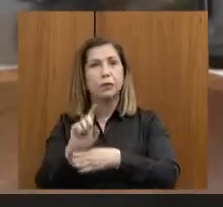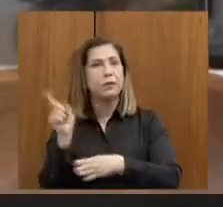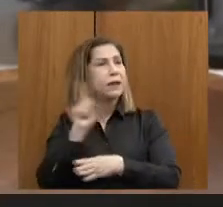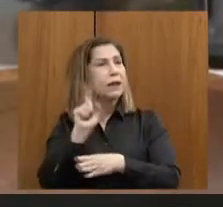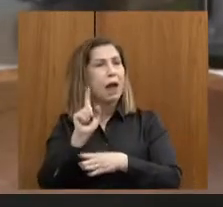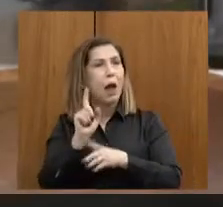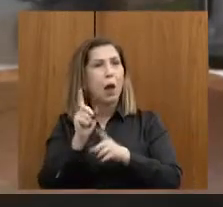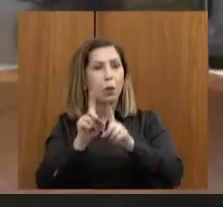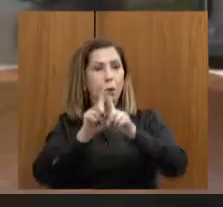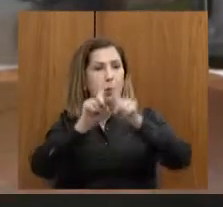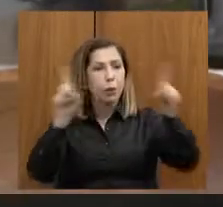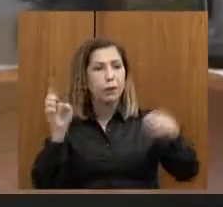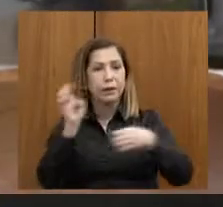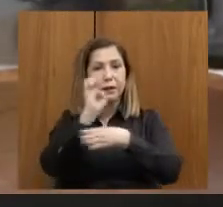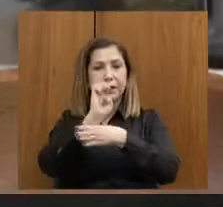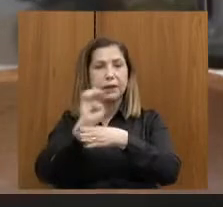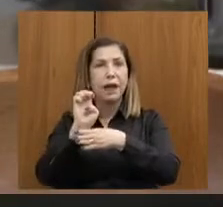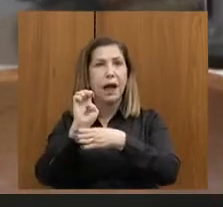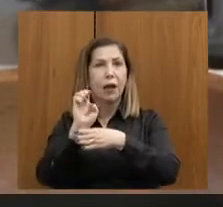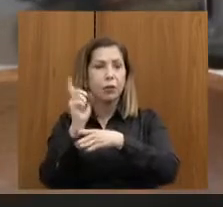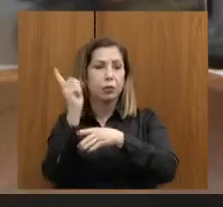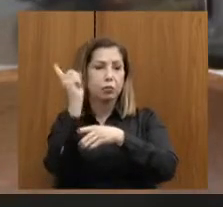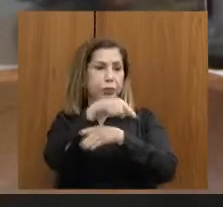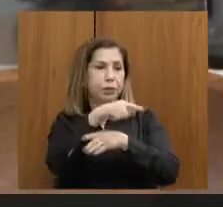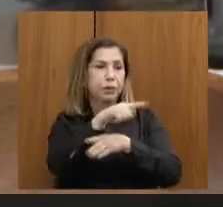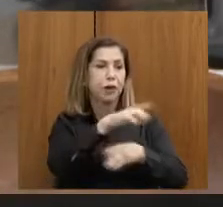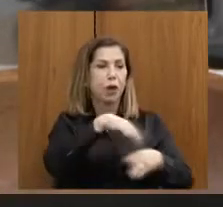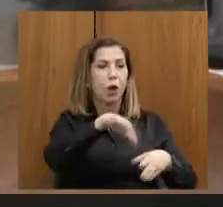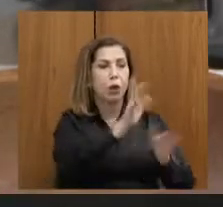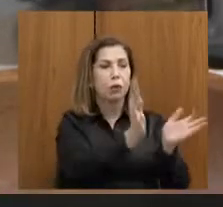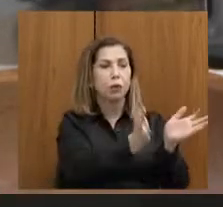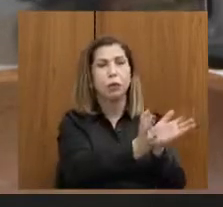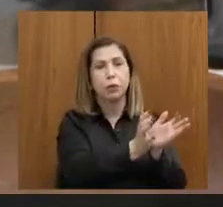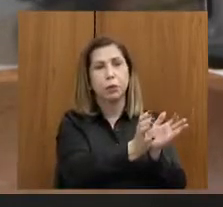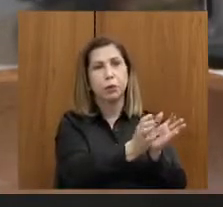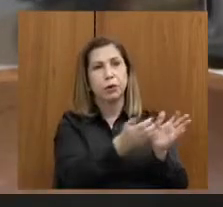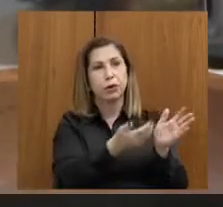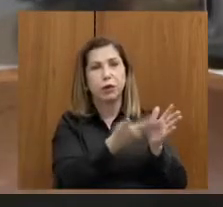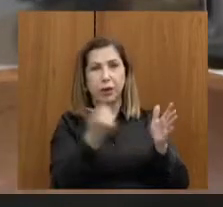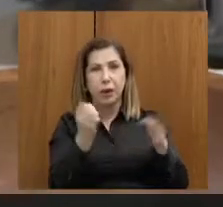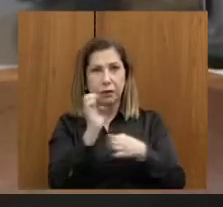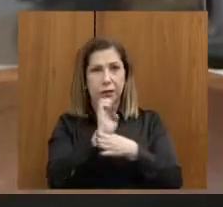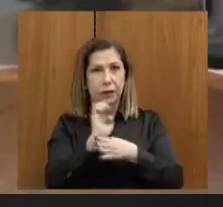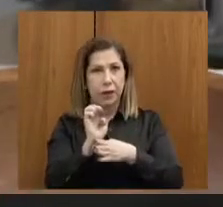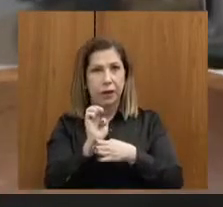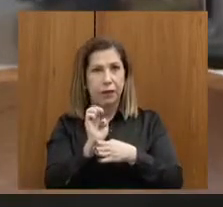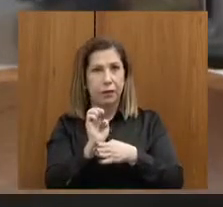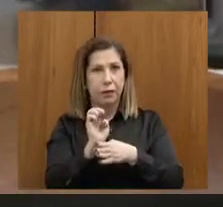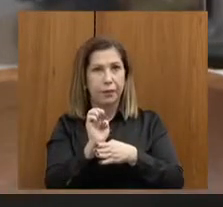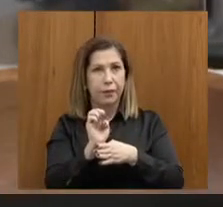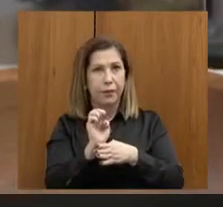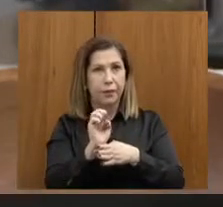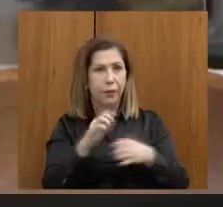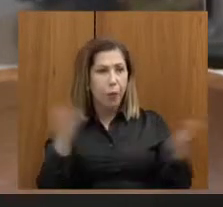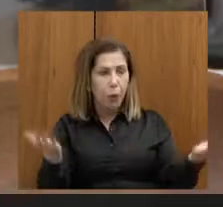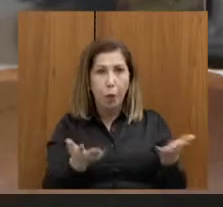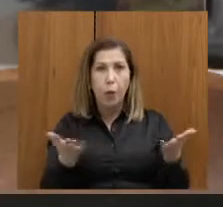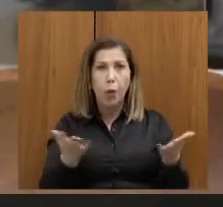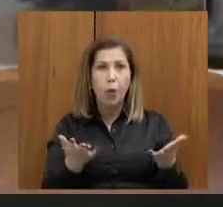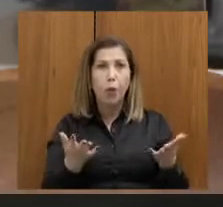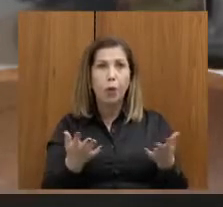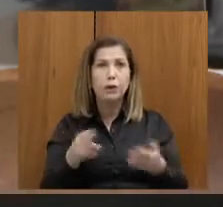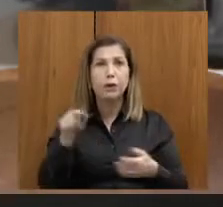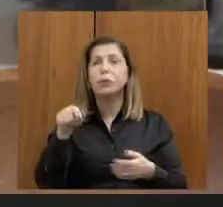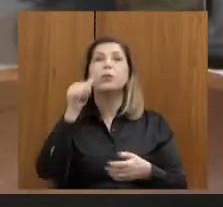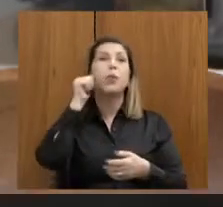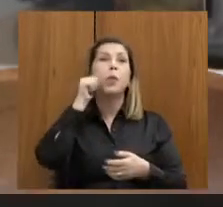aí a gente tira o poder do estado sobre nós a gente precisa desocupar se nós estamos aqui hoje é porque